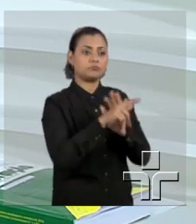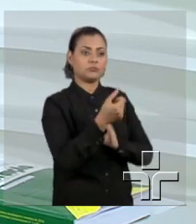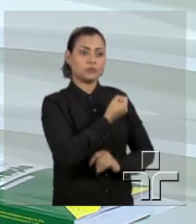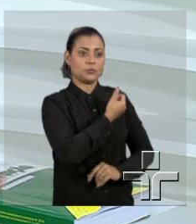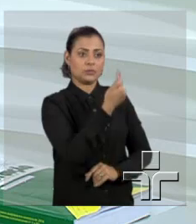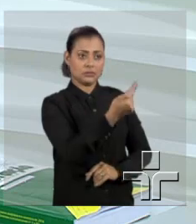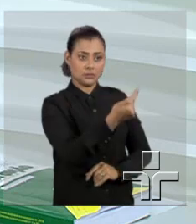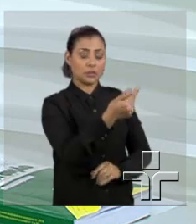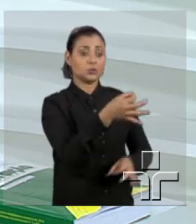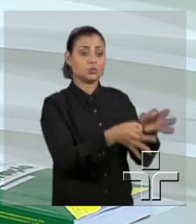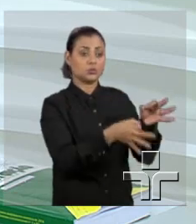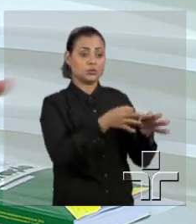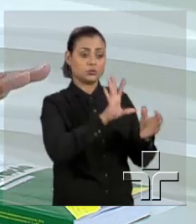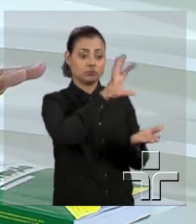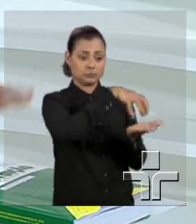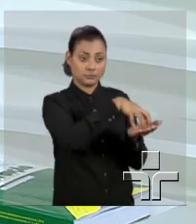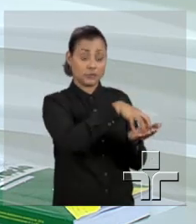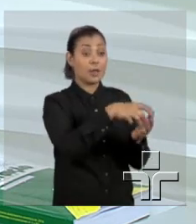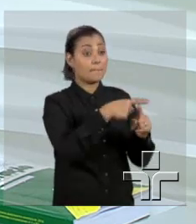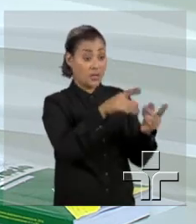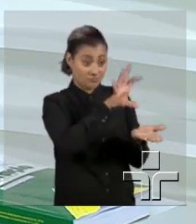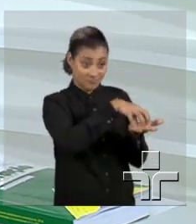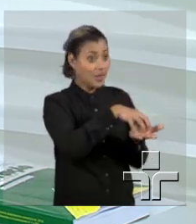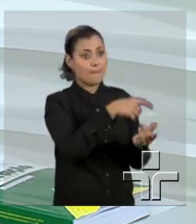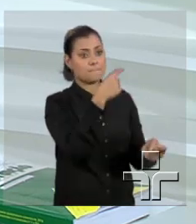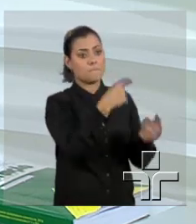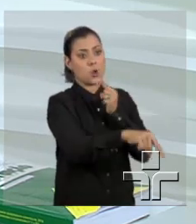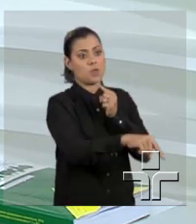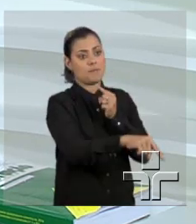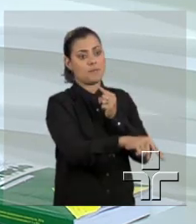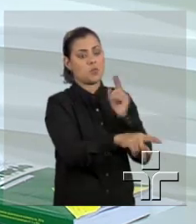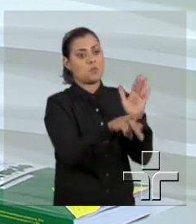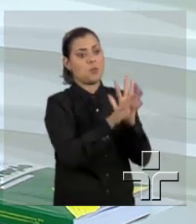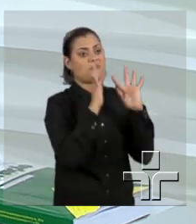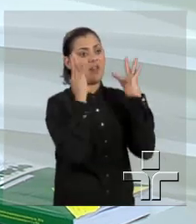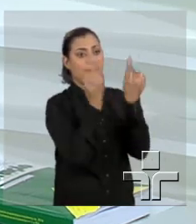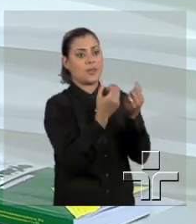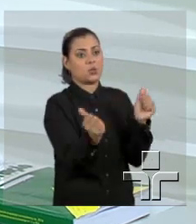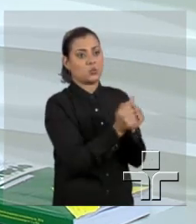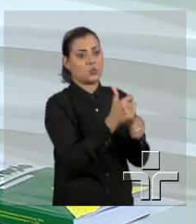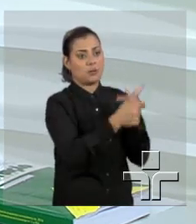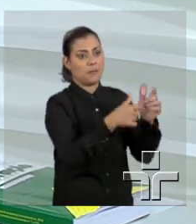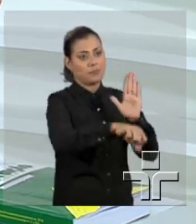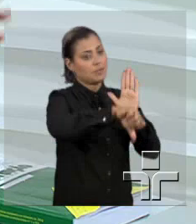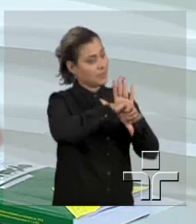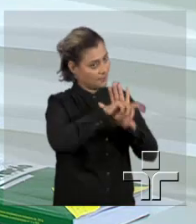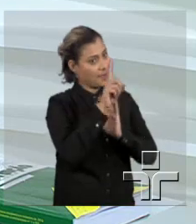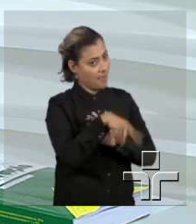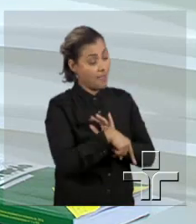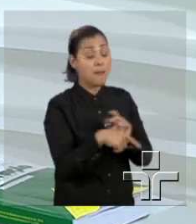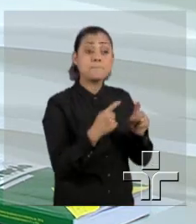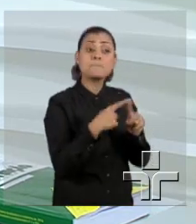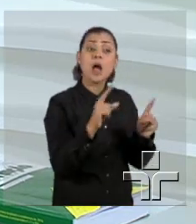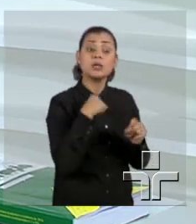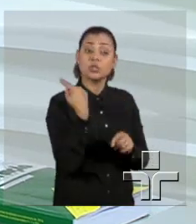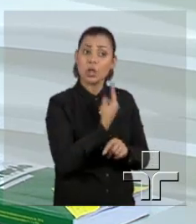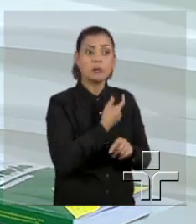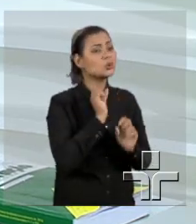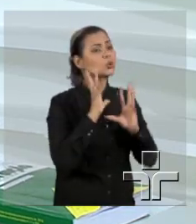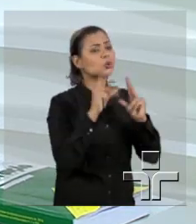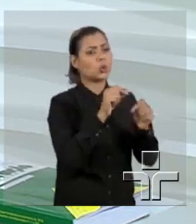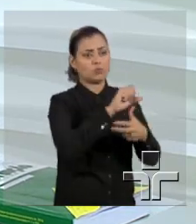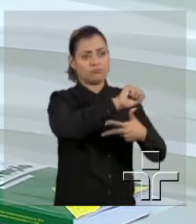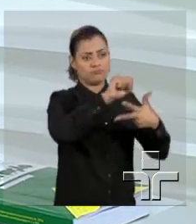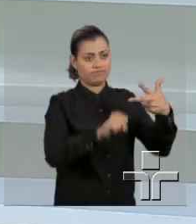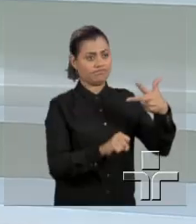de Justiça, conselho que, em boa hora, proibiu o nepotismo, no âmbito do Poder Judiciário. E na nossa decisão, nós estendemos para todos os